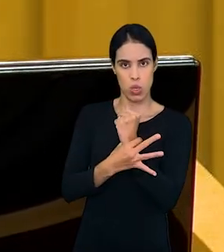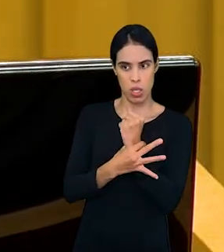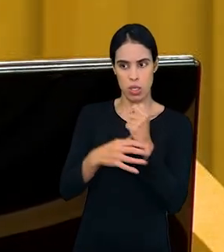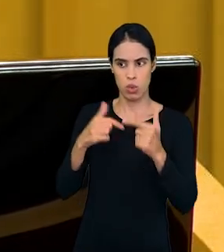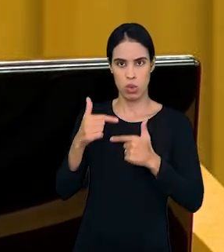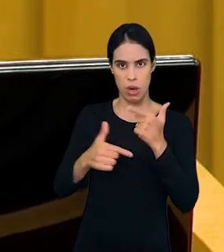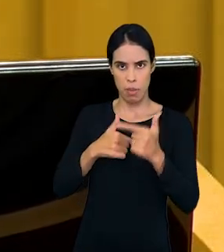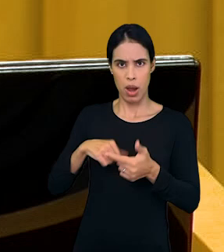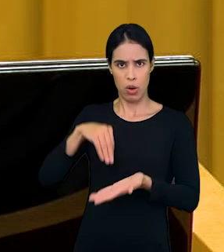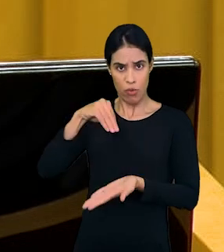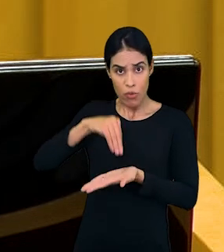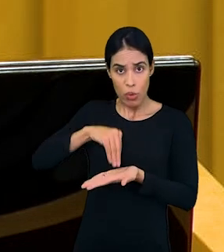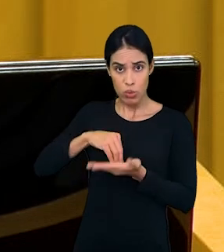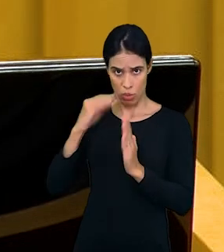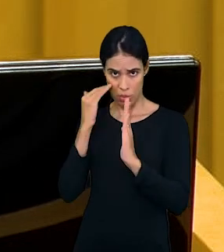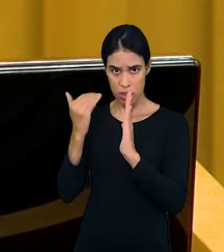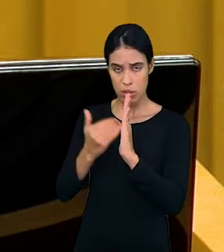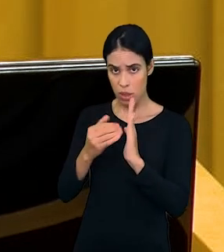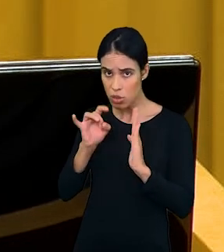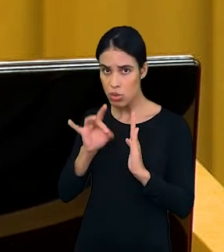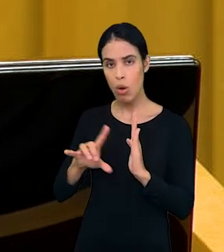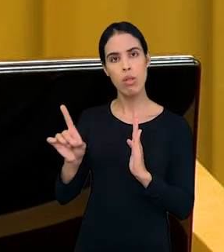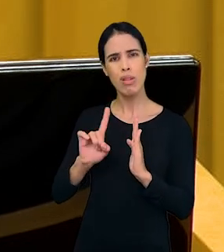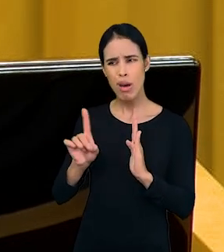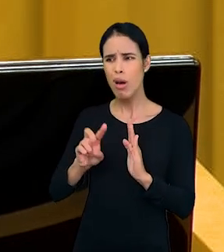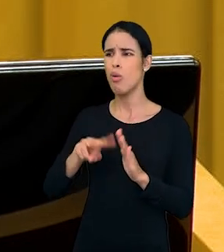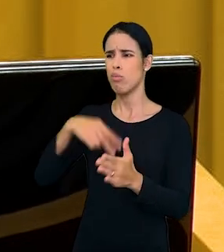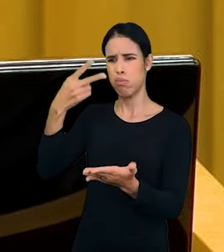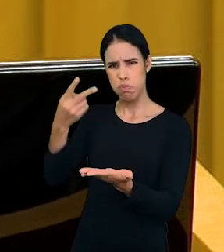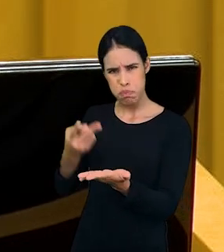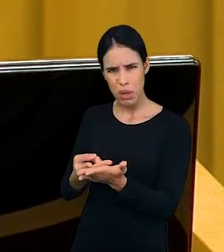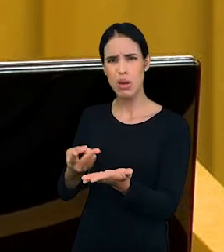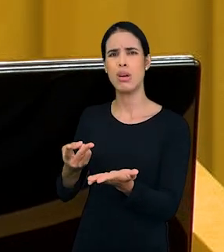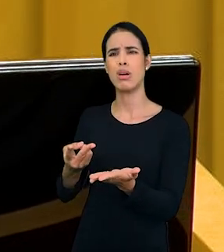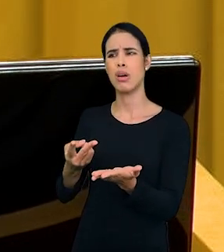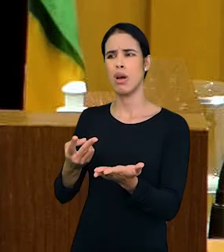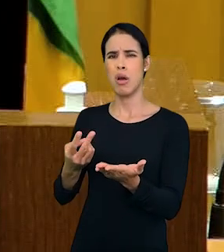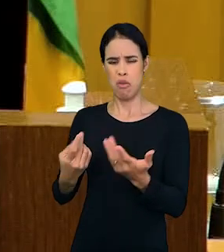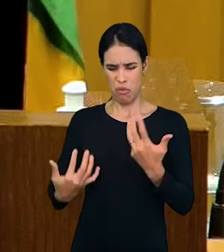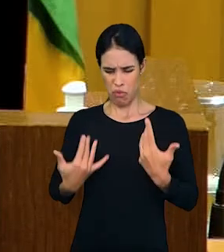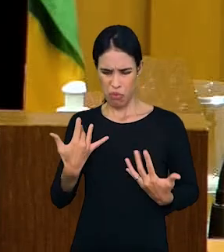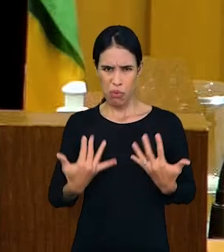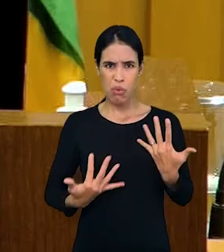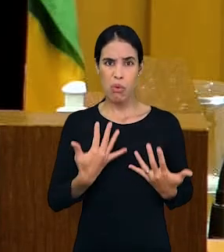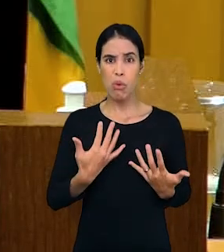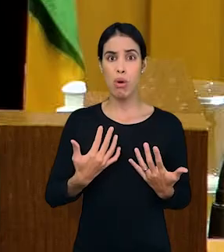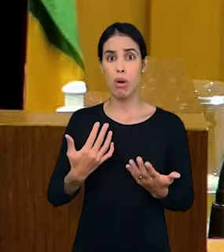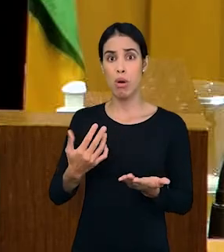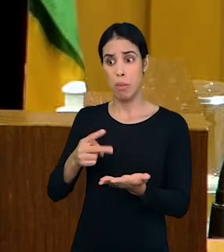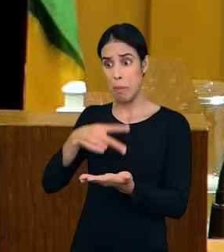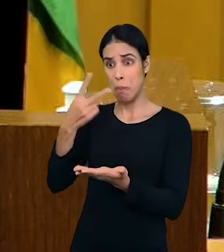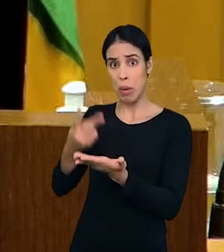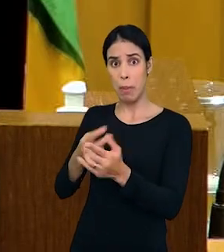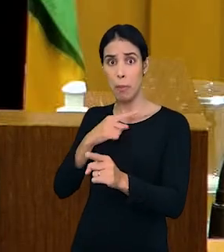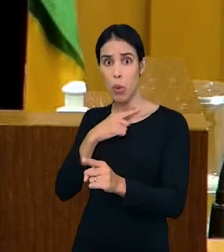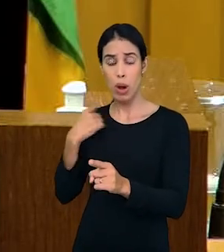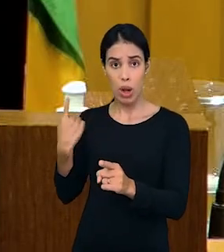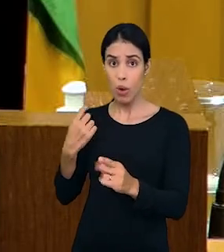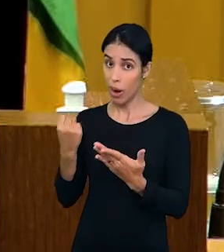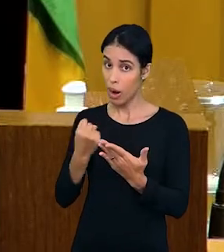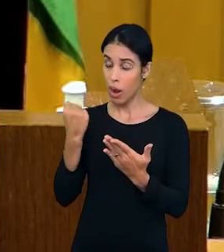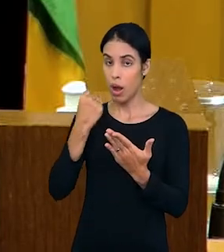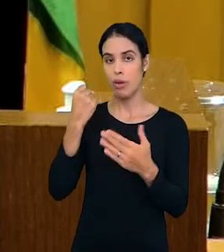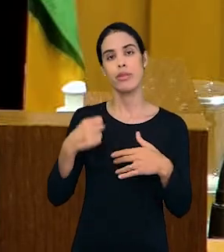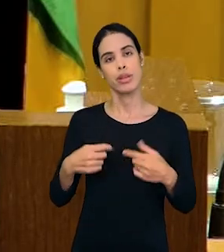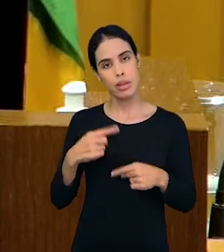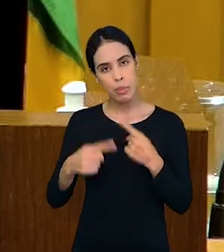do trabalho. Os acidentes resultaram em morte e lesões graves. Só depois disso, conforme o regional, é que a